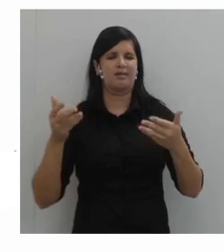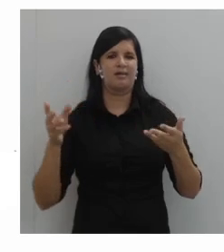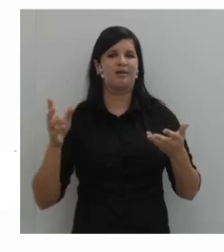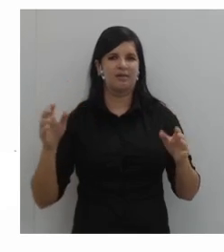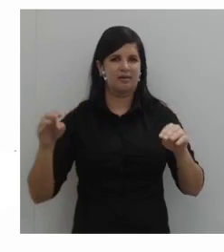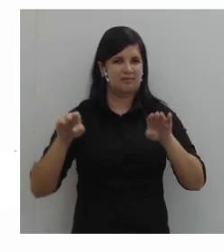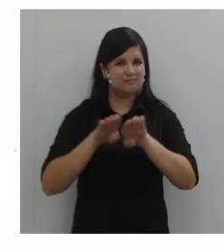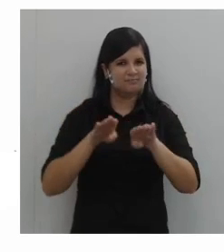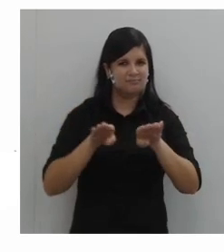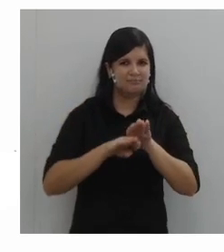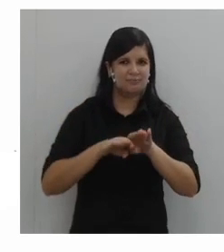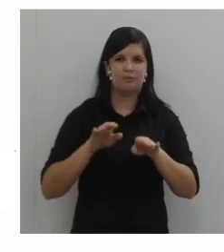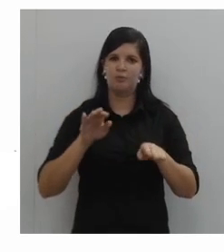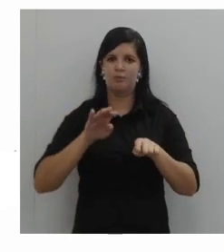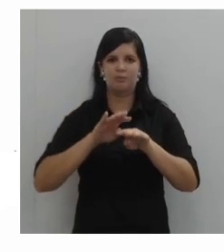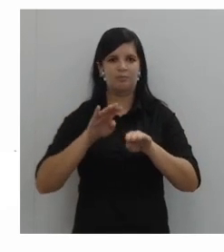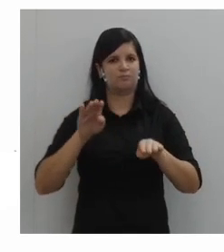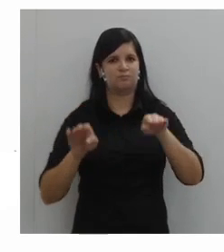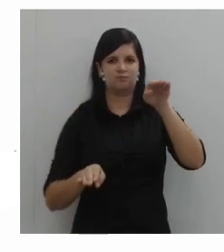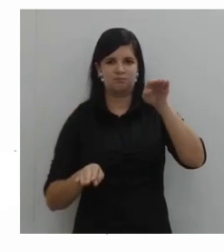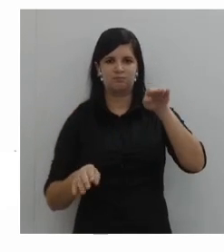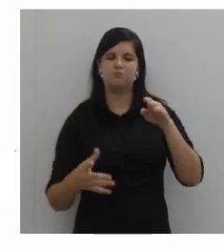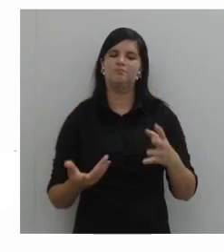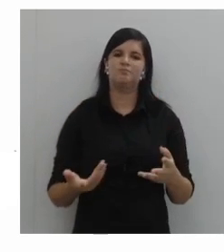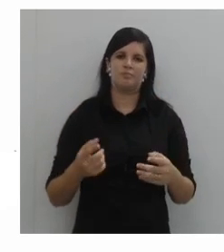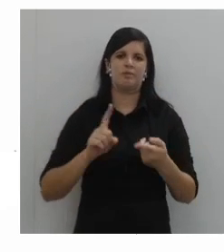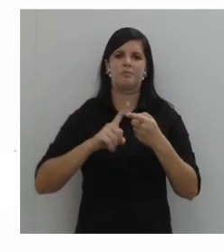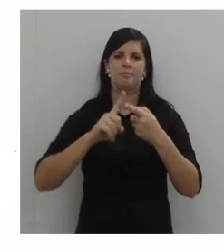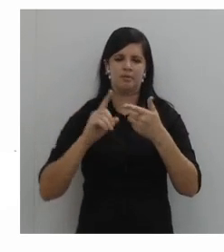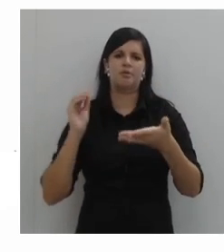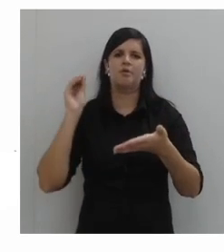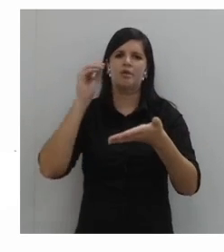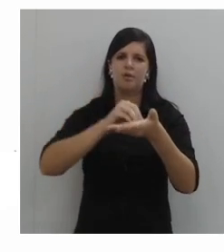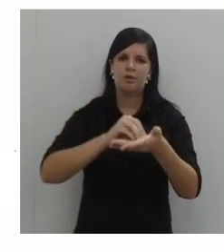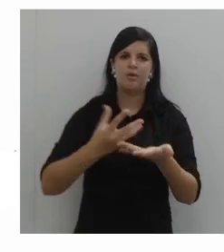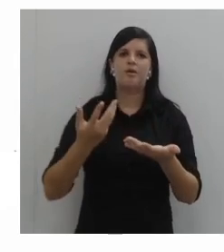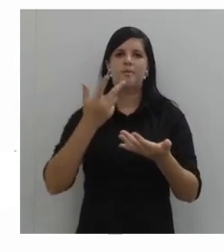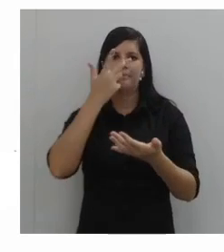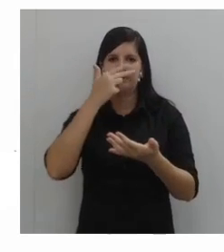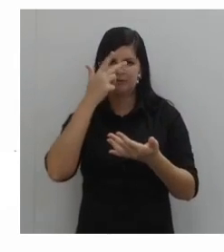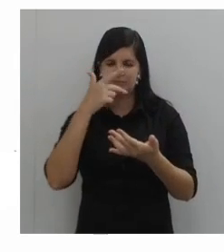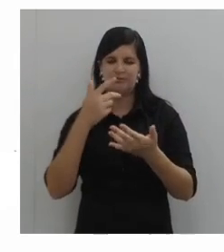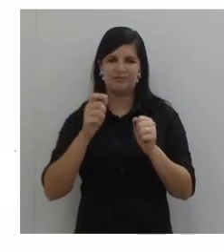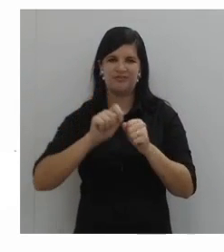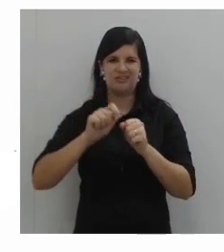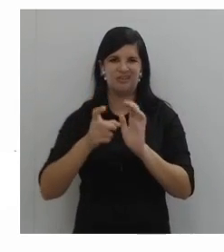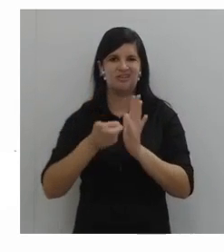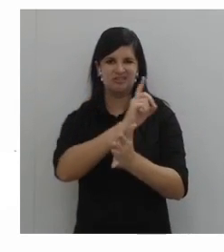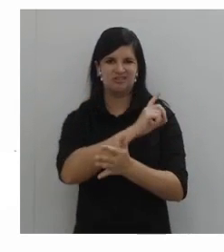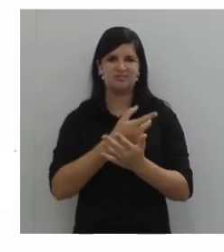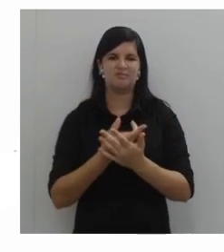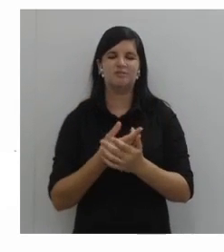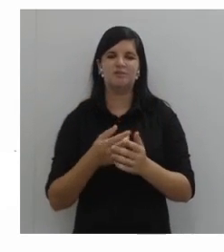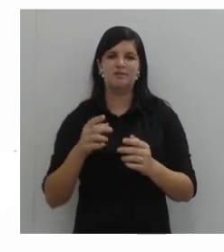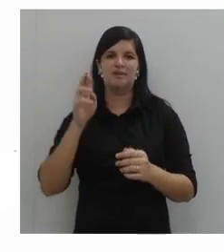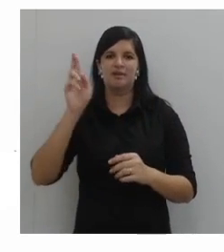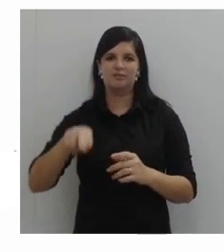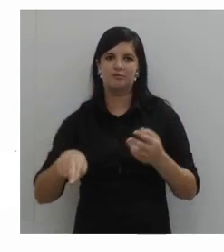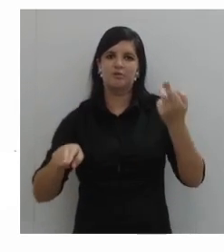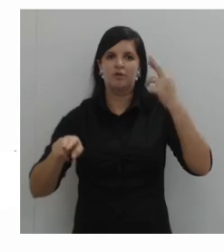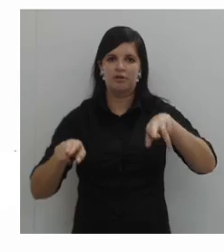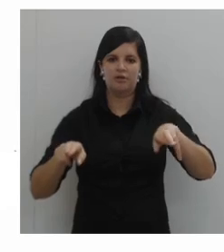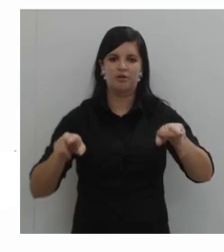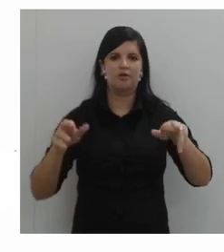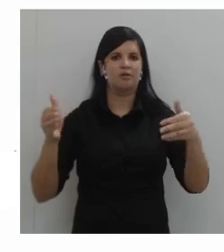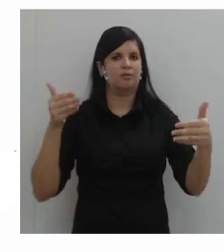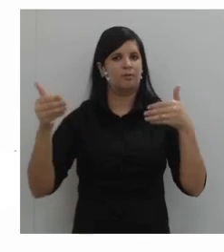inversamente proporcional. Você pode também montar aí, do mesmo jeito que a gente fez na questão anterior, montar um par de razão.